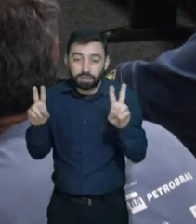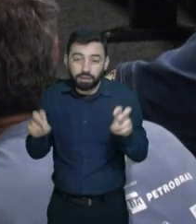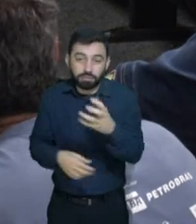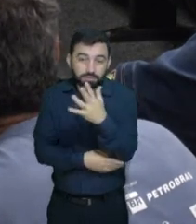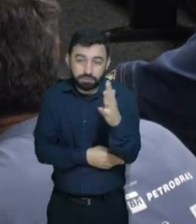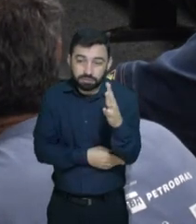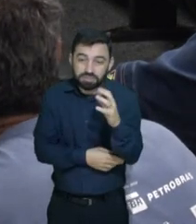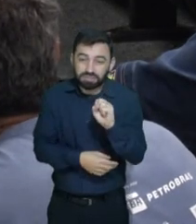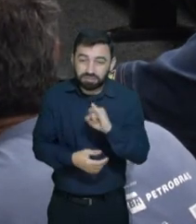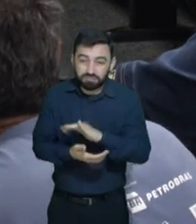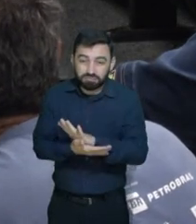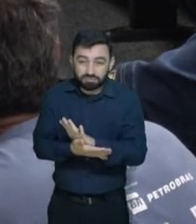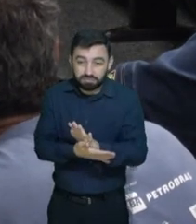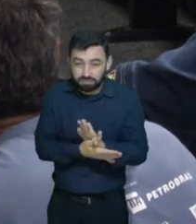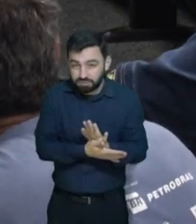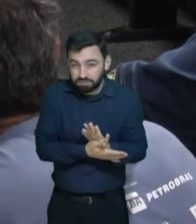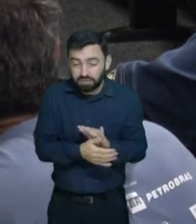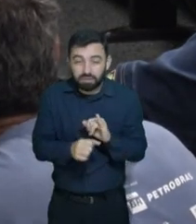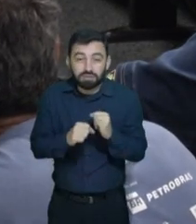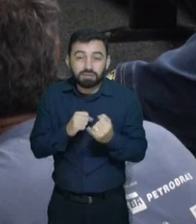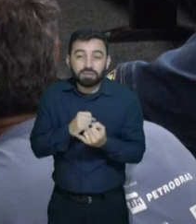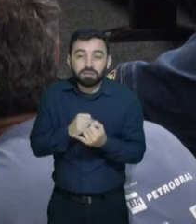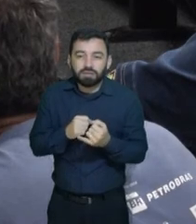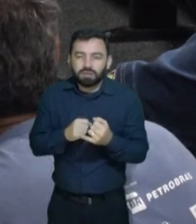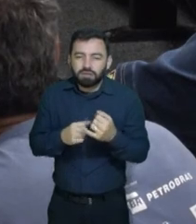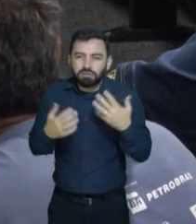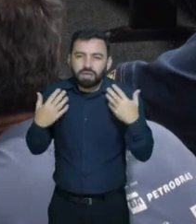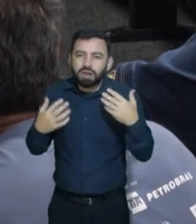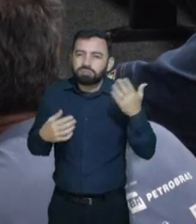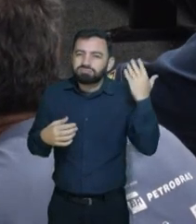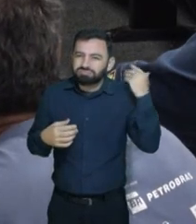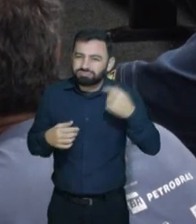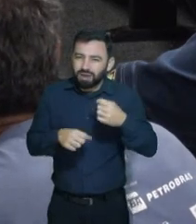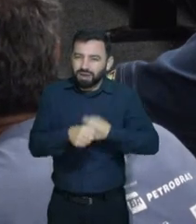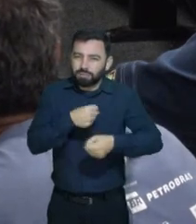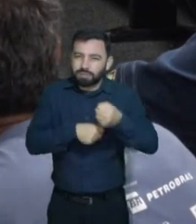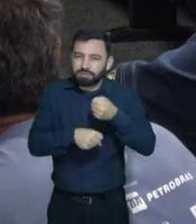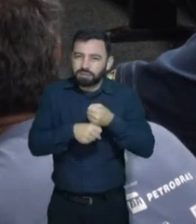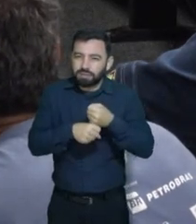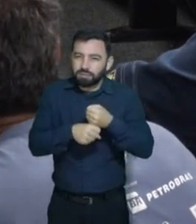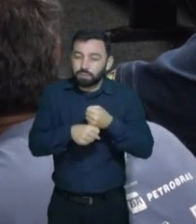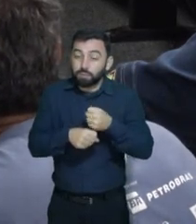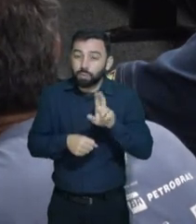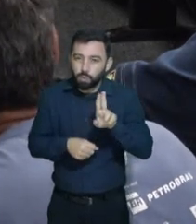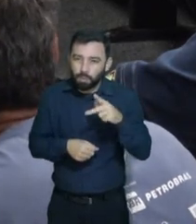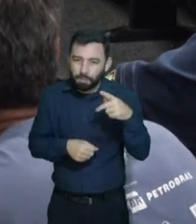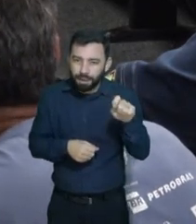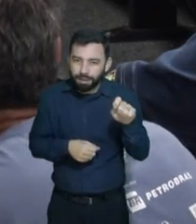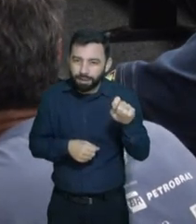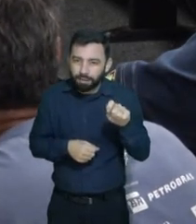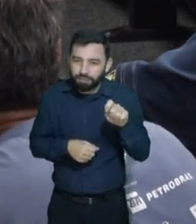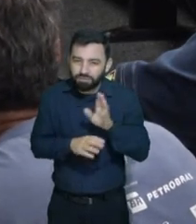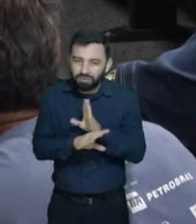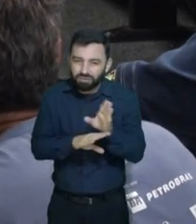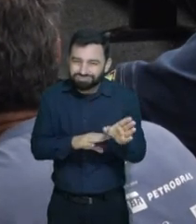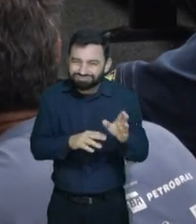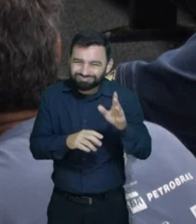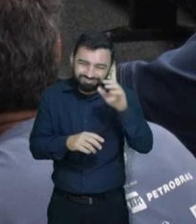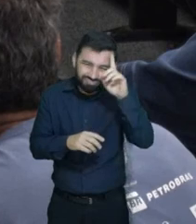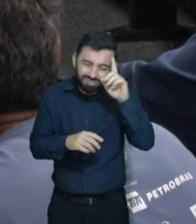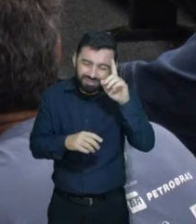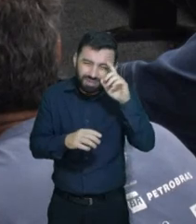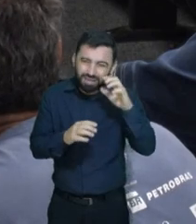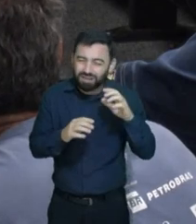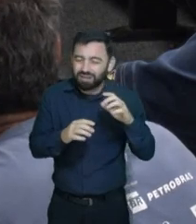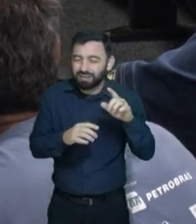destruir a ilha, como já aconteceu no verão passado, do ano passado, que os turistas, todo mundo foi parar na UPA por conta de enxurrada que